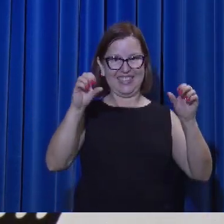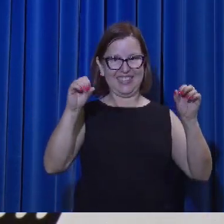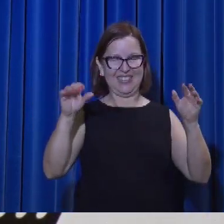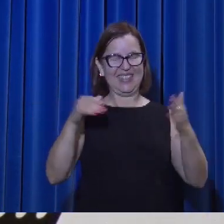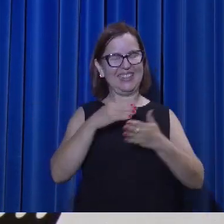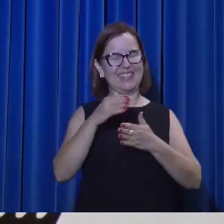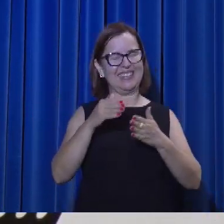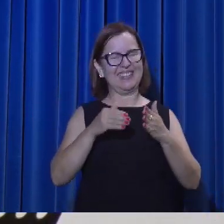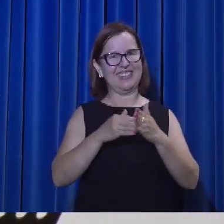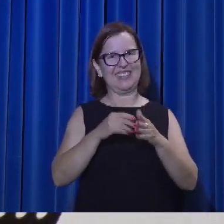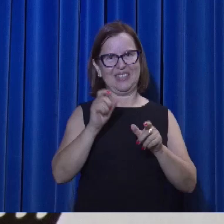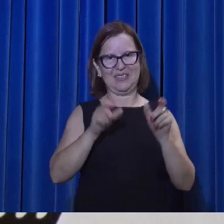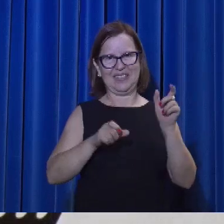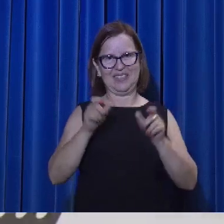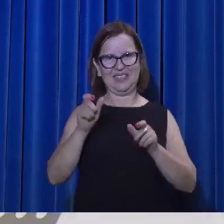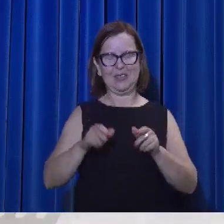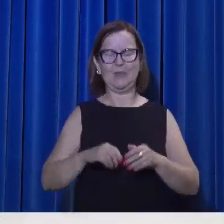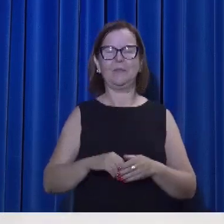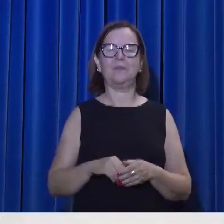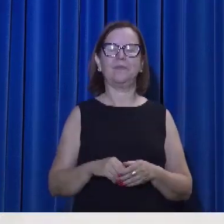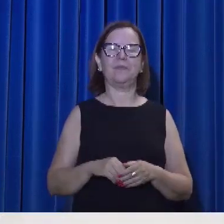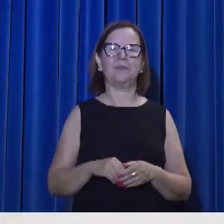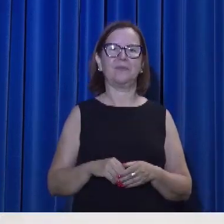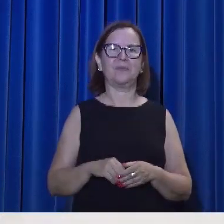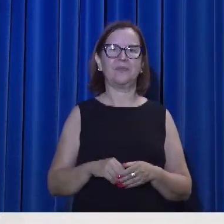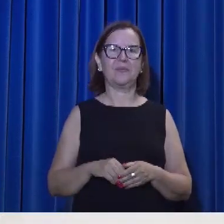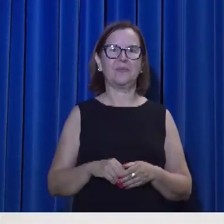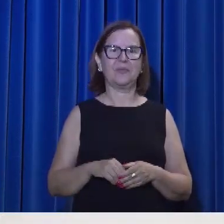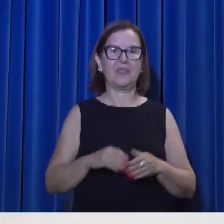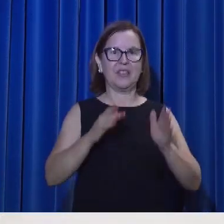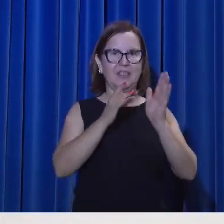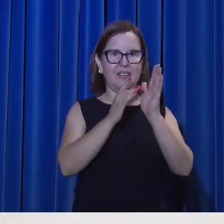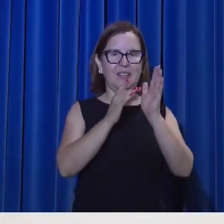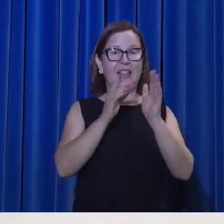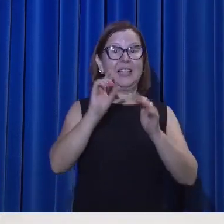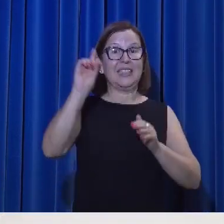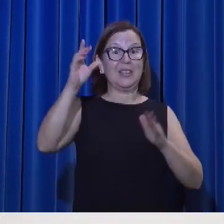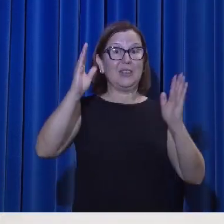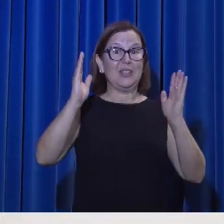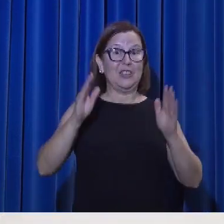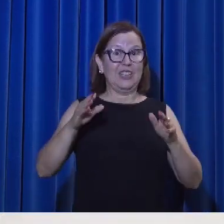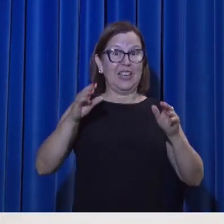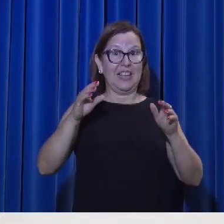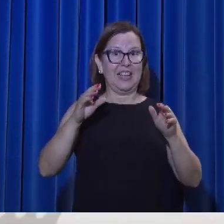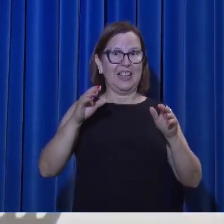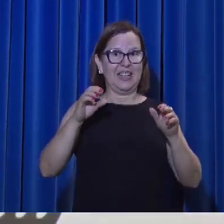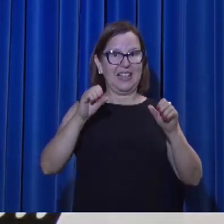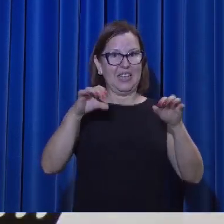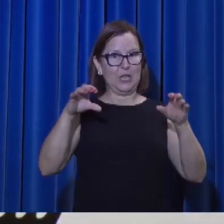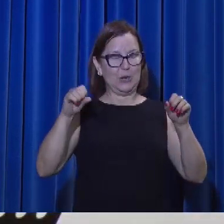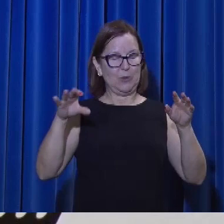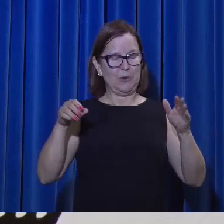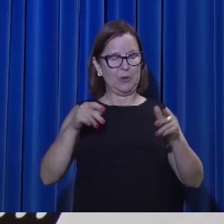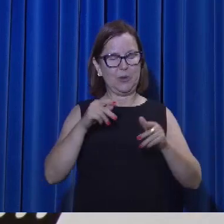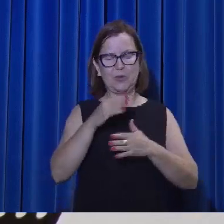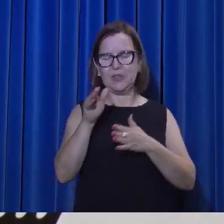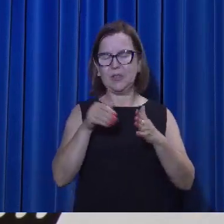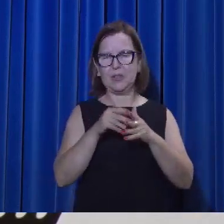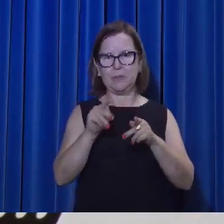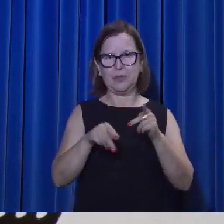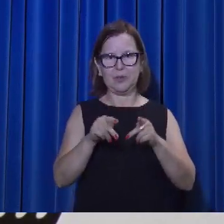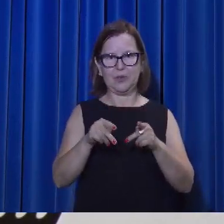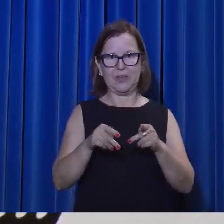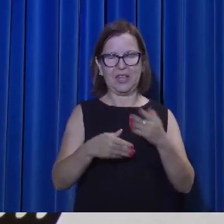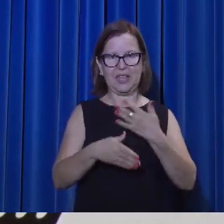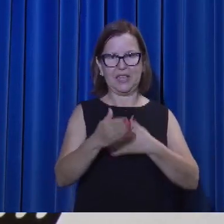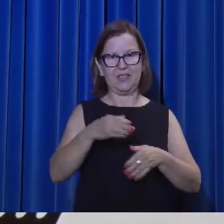homem. Como a gente já disse, ele já iluminou todos os homens desde a criação, por meio da consciência, por meio do intelecto, por meio da